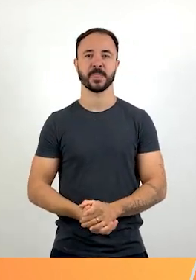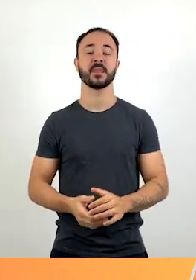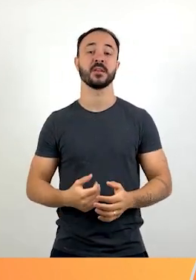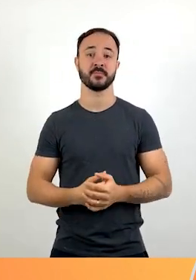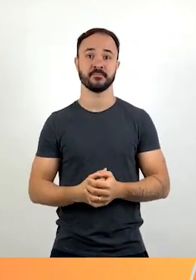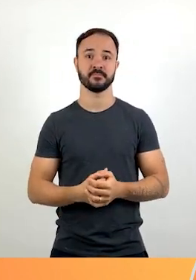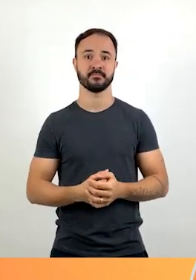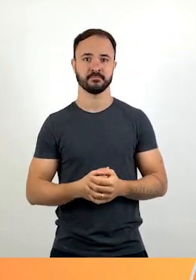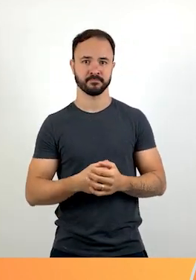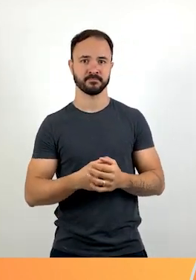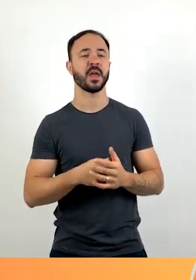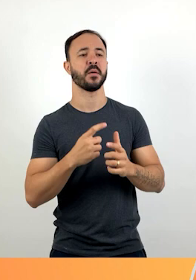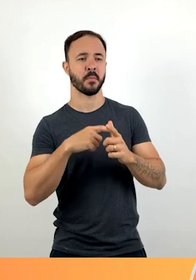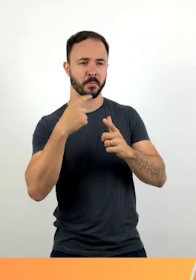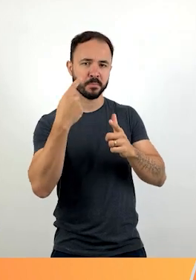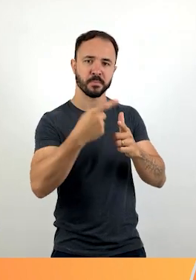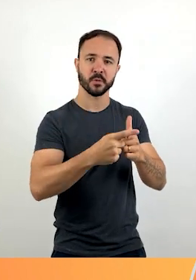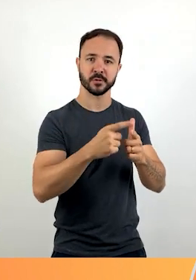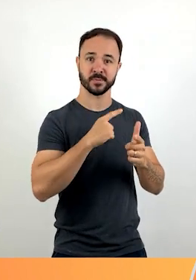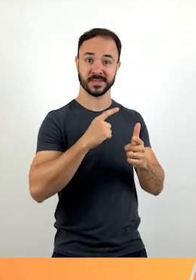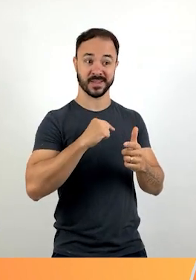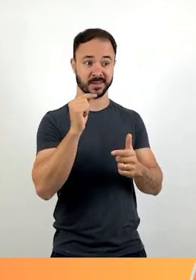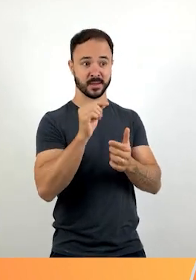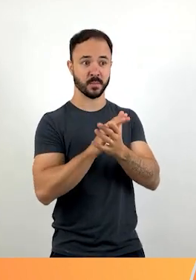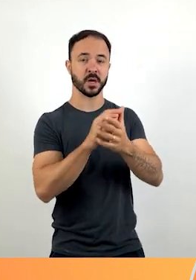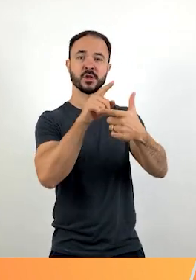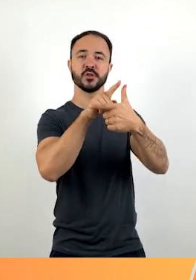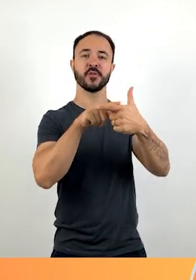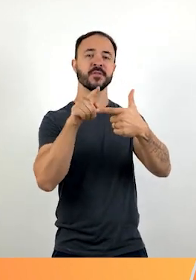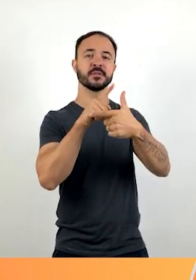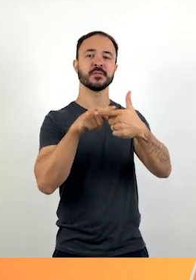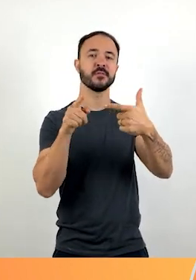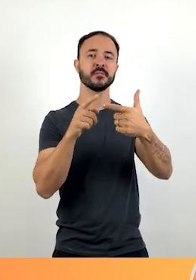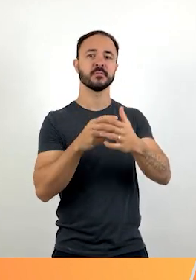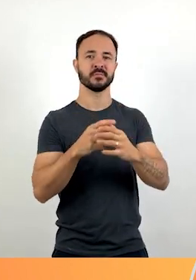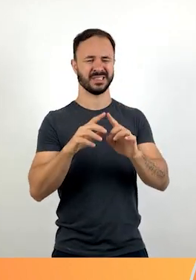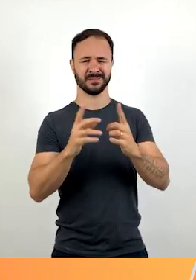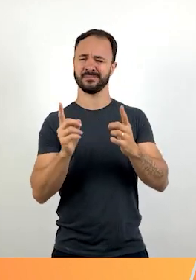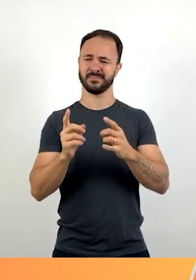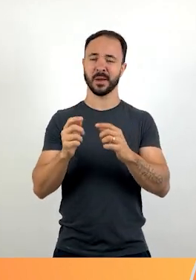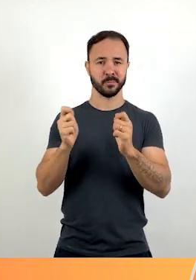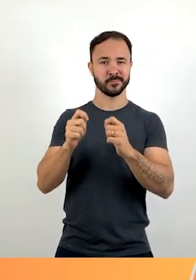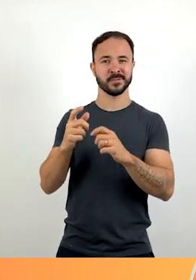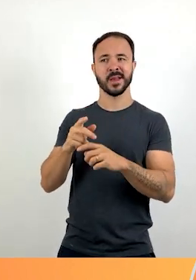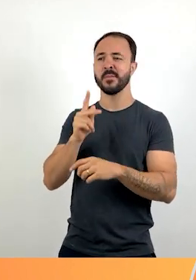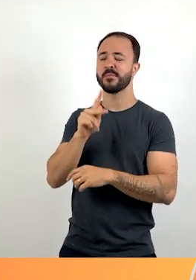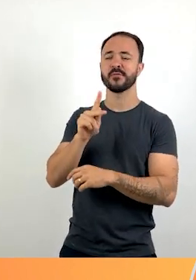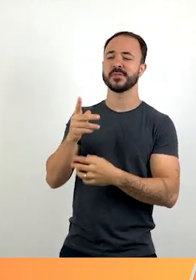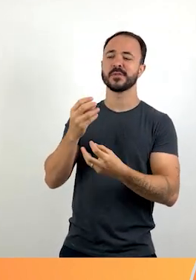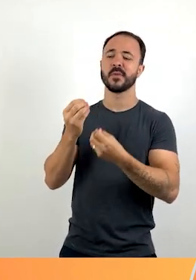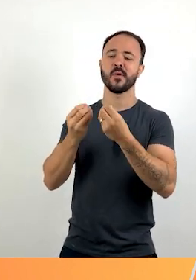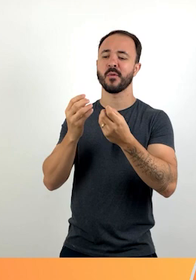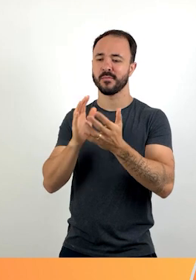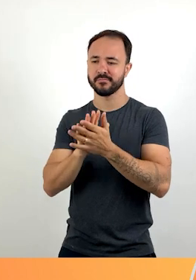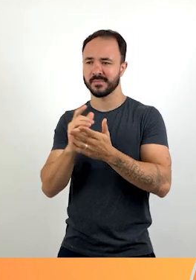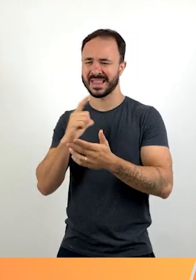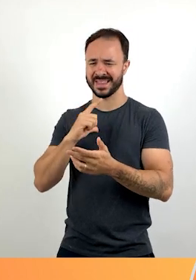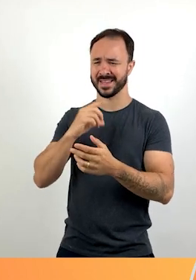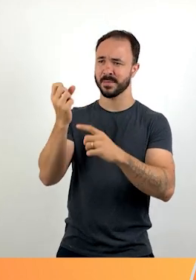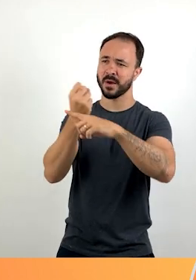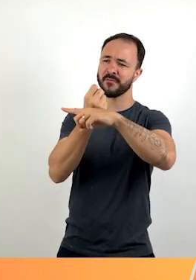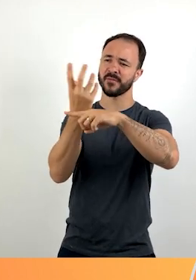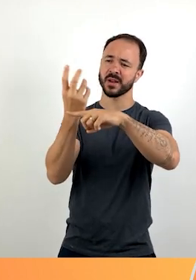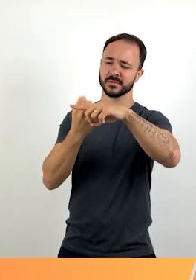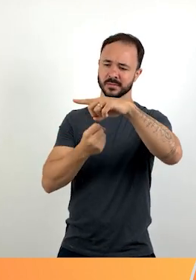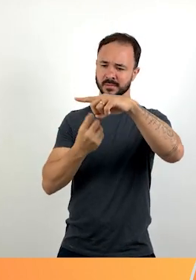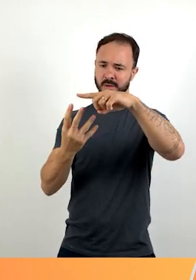seguindo, nós temos uma divisão, né? Você pode falar assim, professor, uma divisão aí, mas eu só estou vendo umas frações, uma em